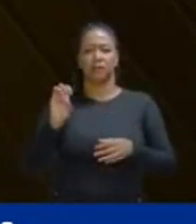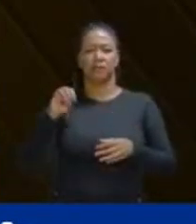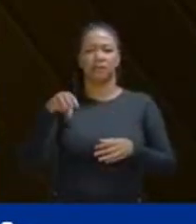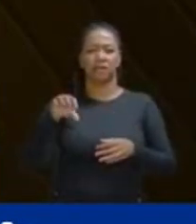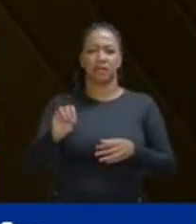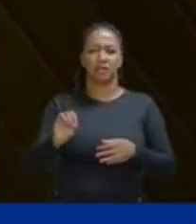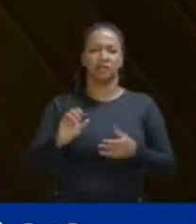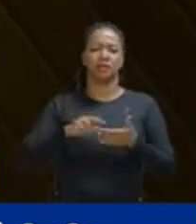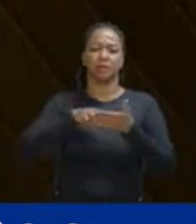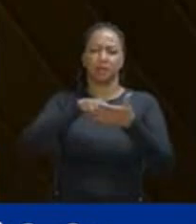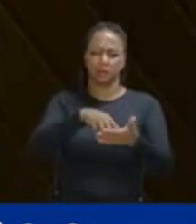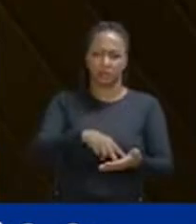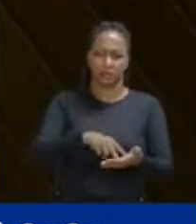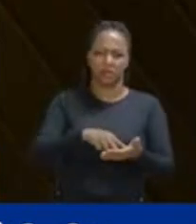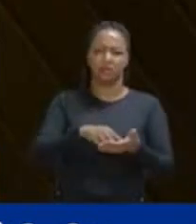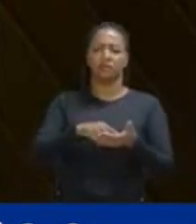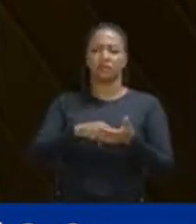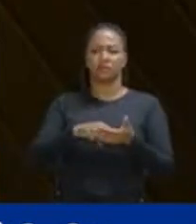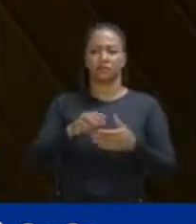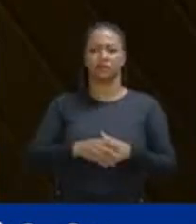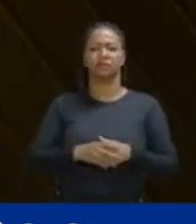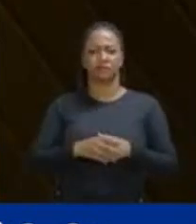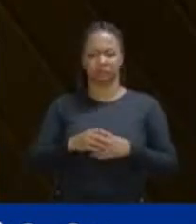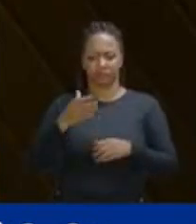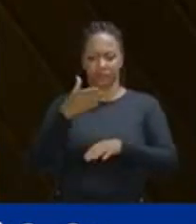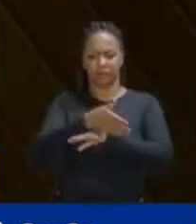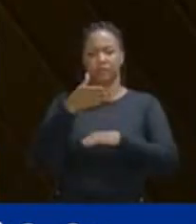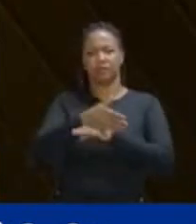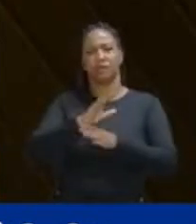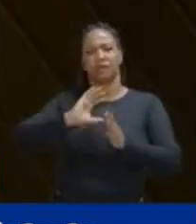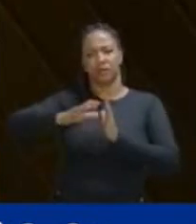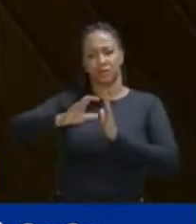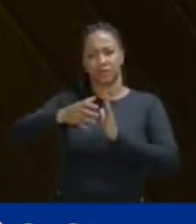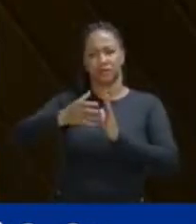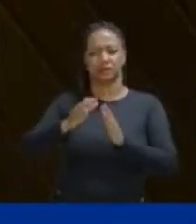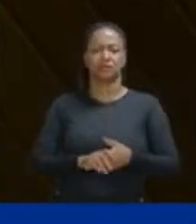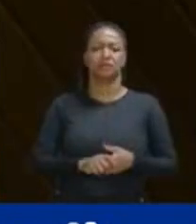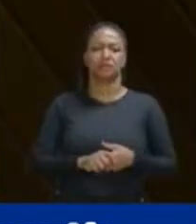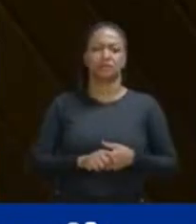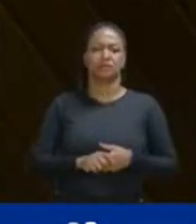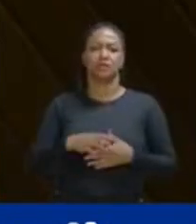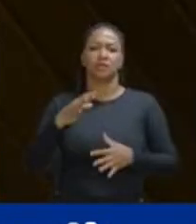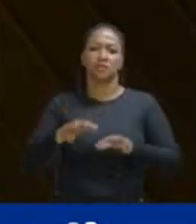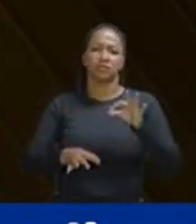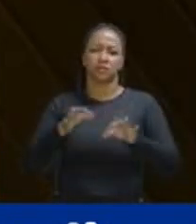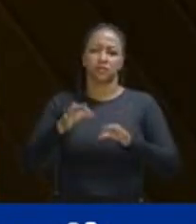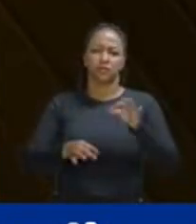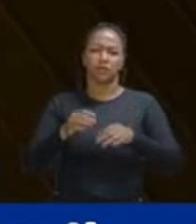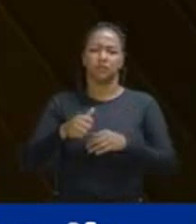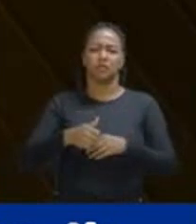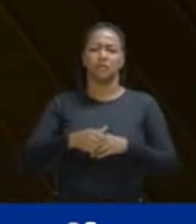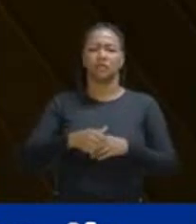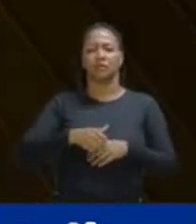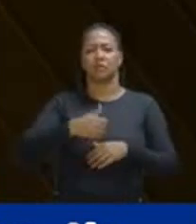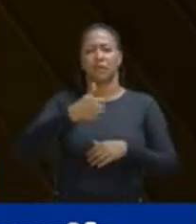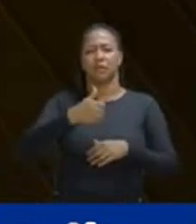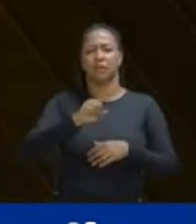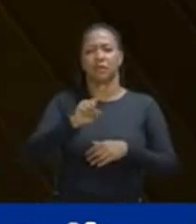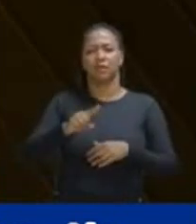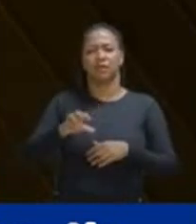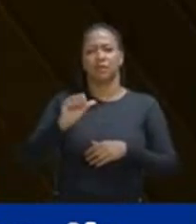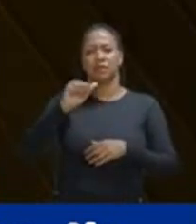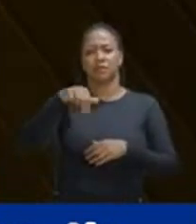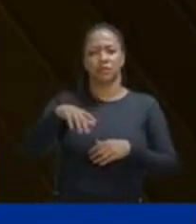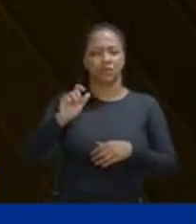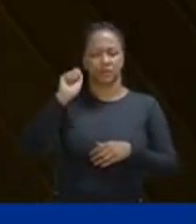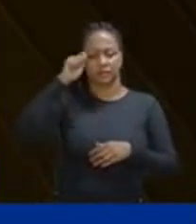sejam mantidas a validade e a vigência desse vínculo partidário. Não obstante, o juízo da primeira zona eleitoral, por meio da